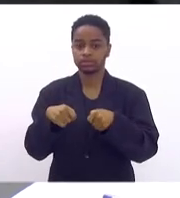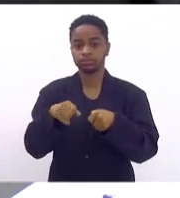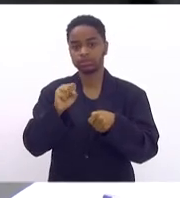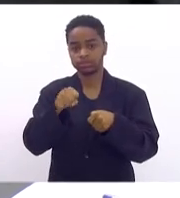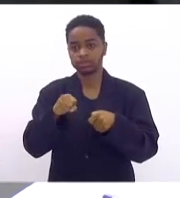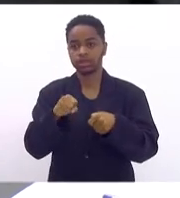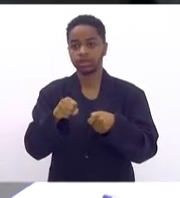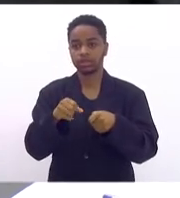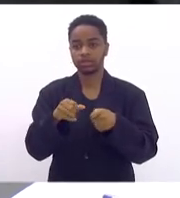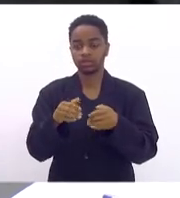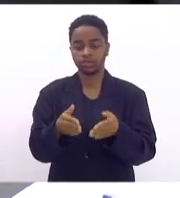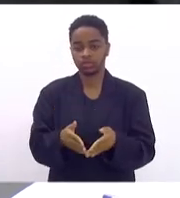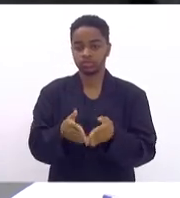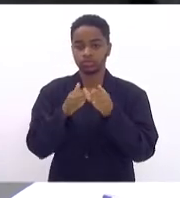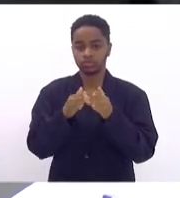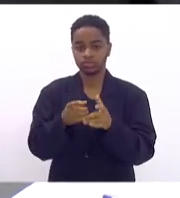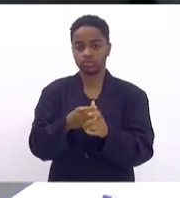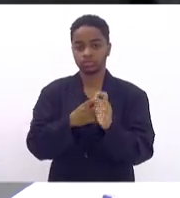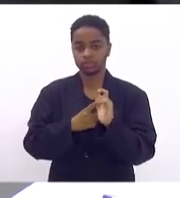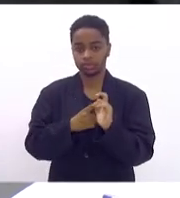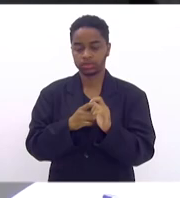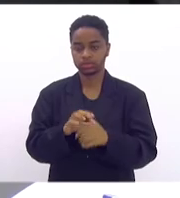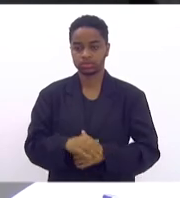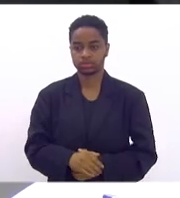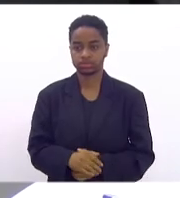para a suspensão nos termos que a senhora coloca.